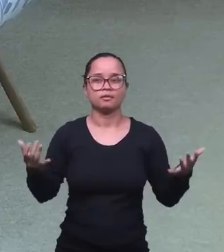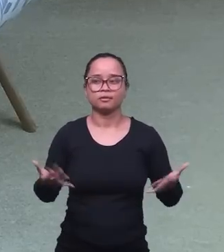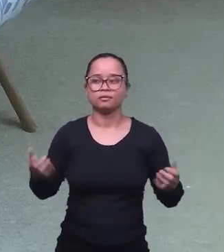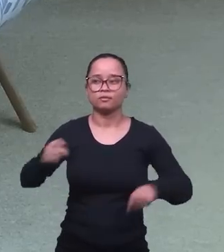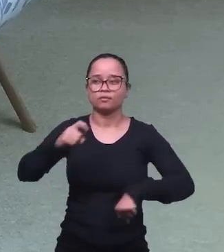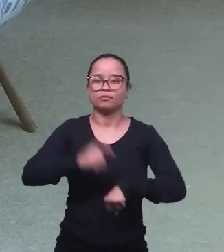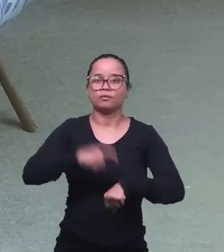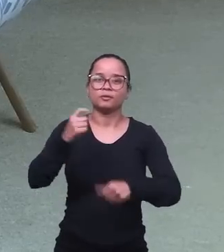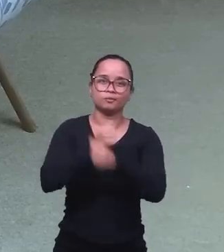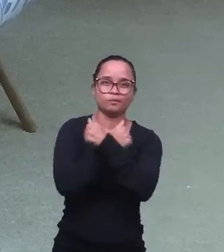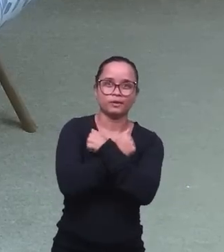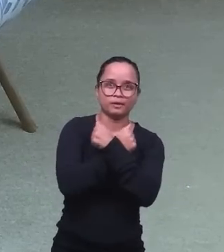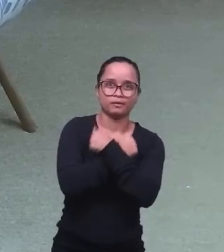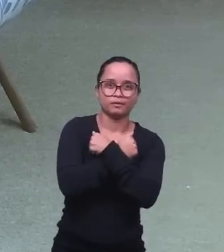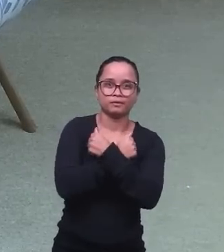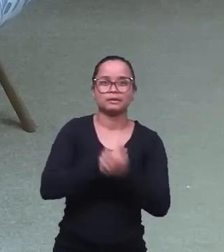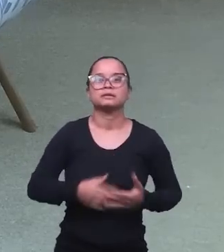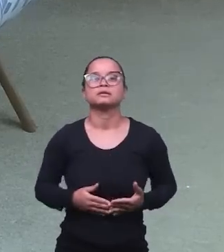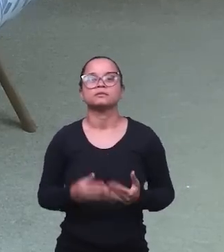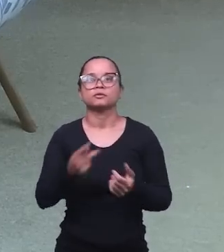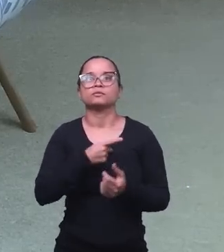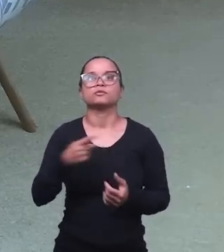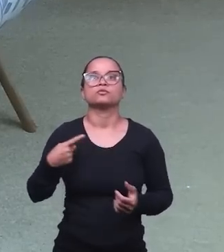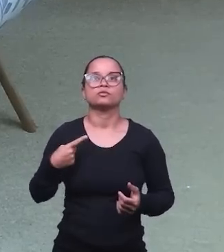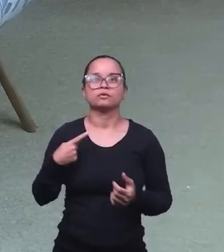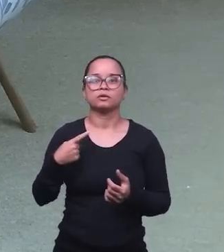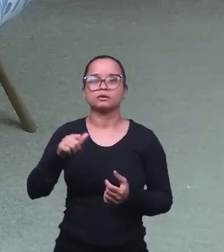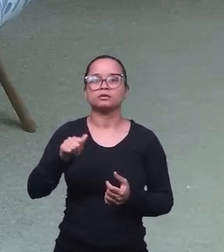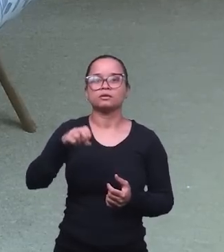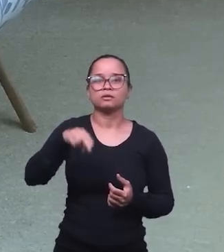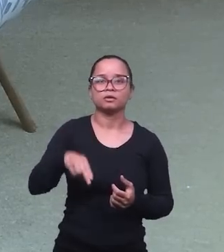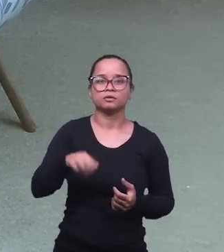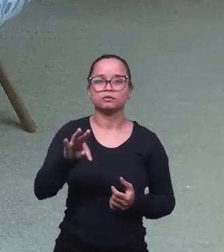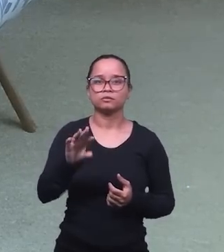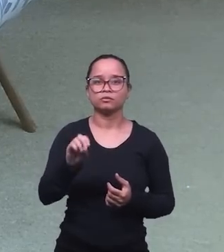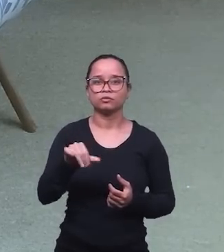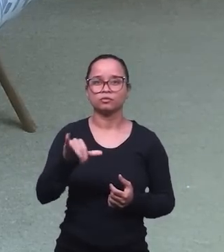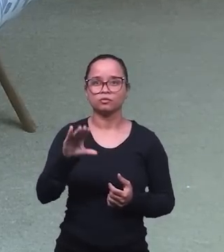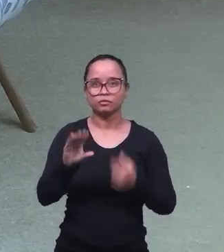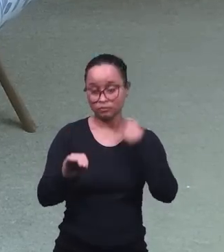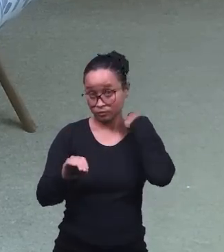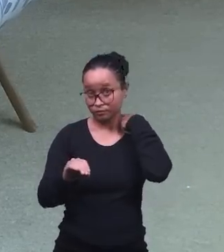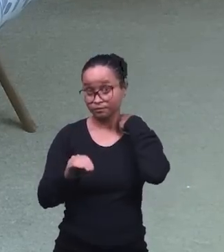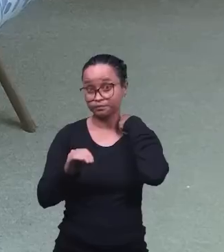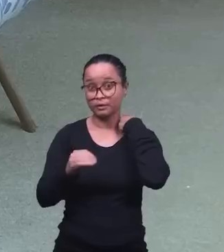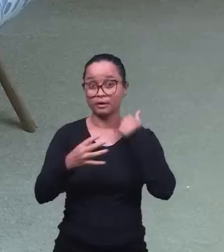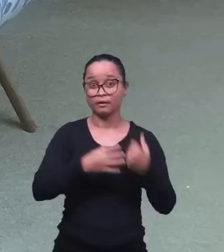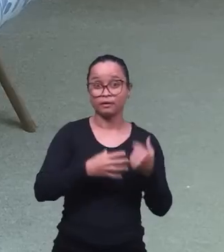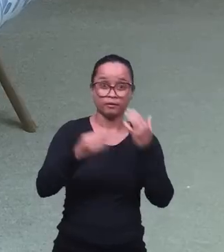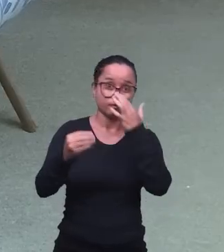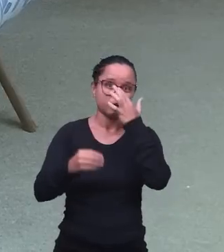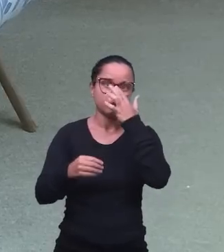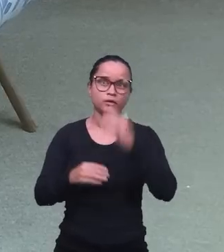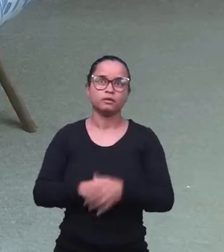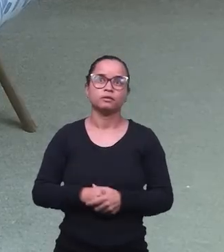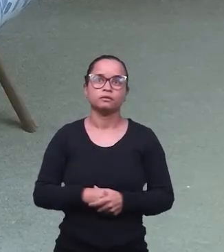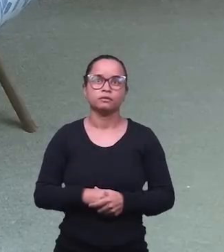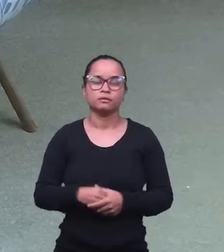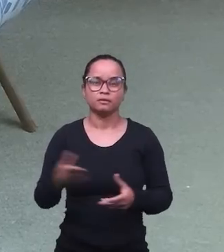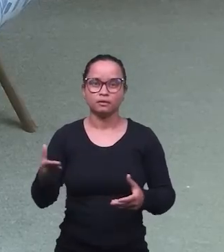momento aqui e deixar também um abraço para o pastor Suzano. Antônio Suzano, diácono, é filho desse companheiro que foi